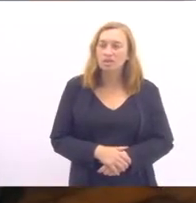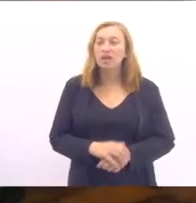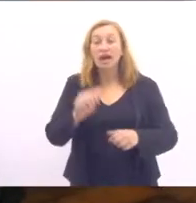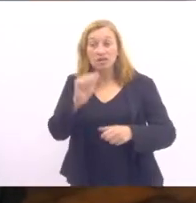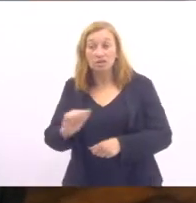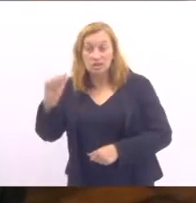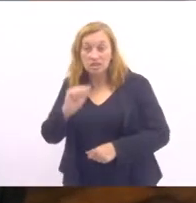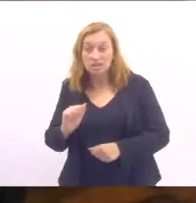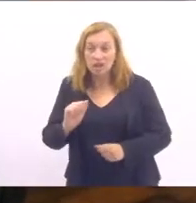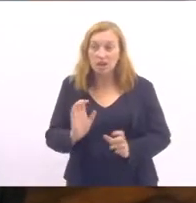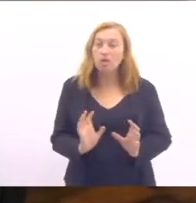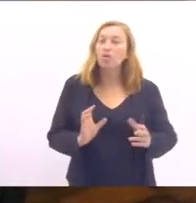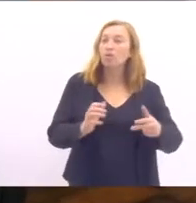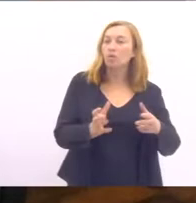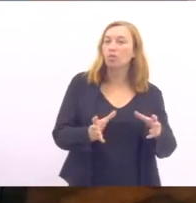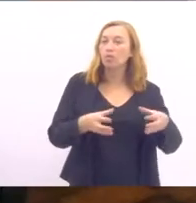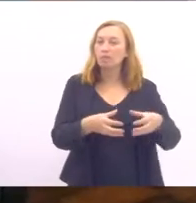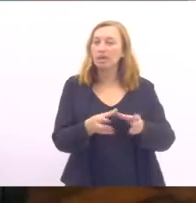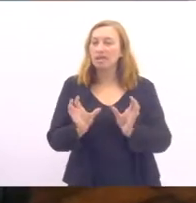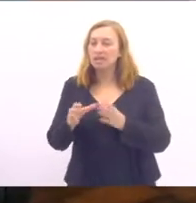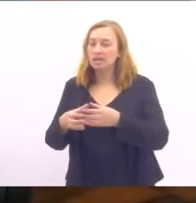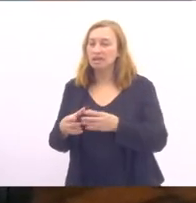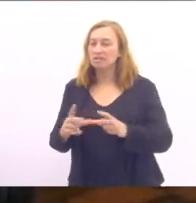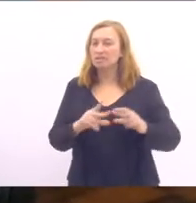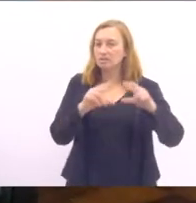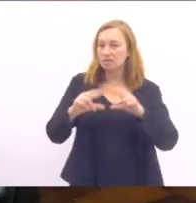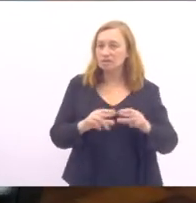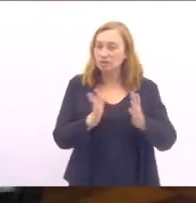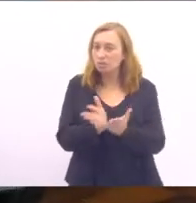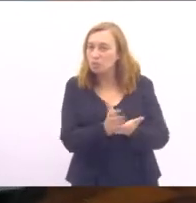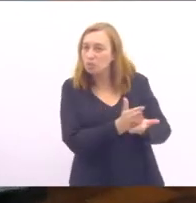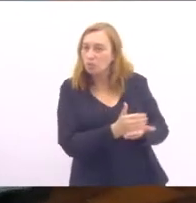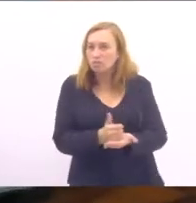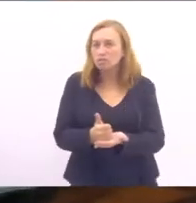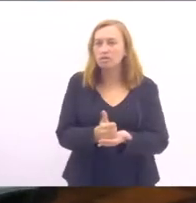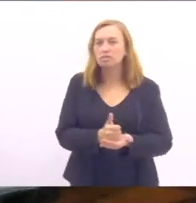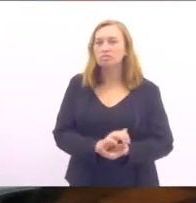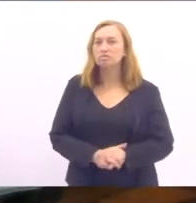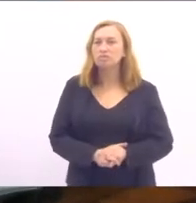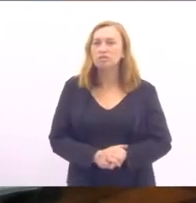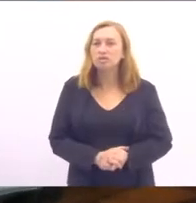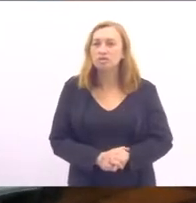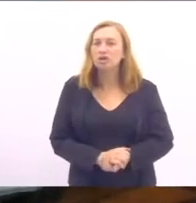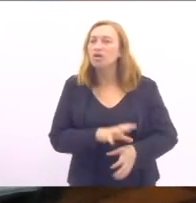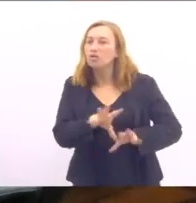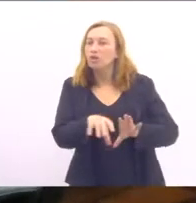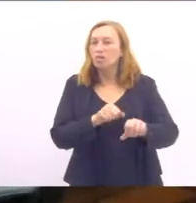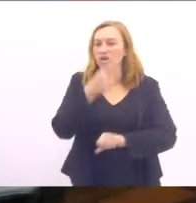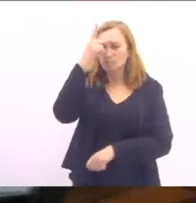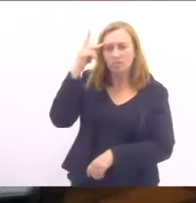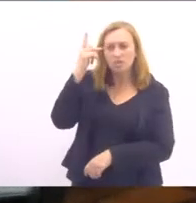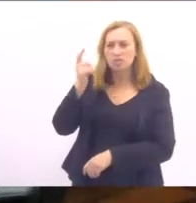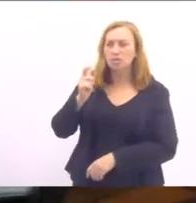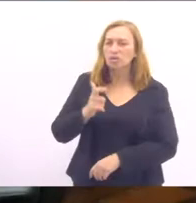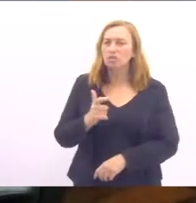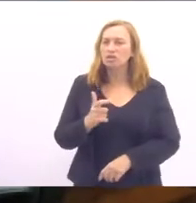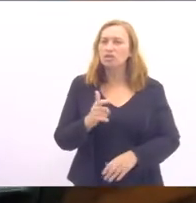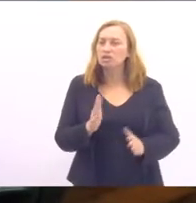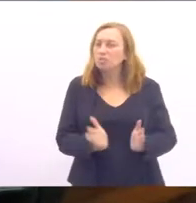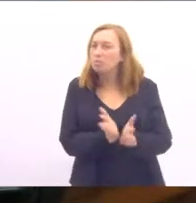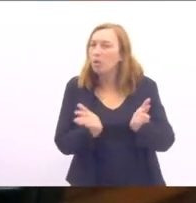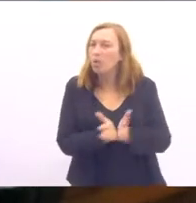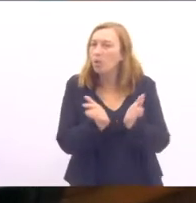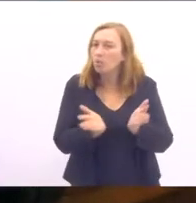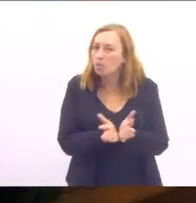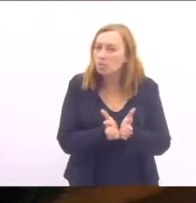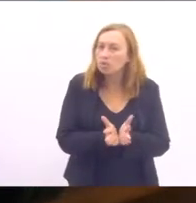associações e cooperativas de catadores de materiais reutilizáveis e recicláveis formada por pessoas físicas de baixa renda,